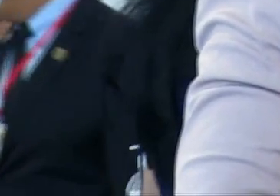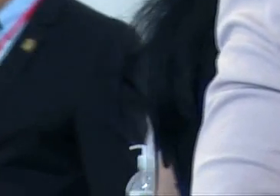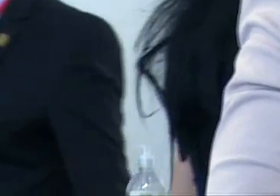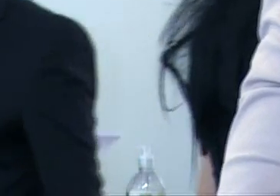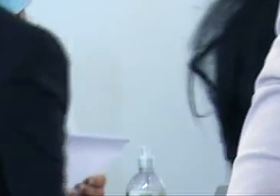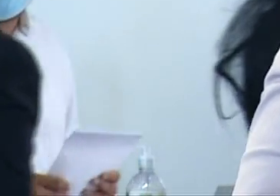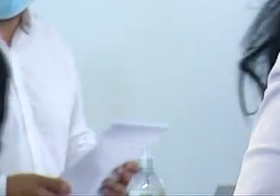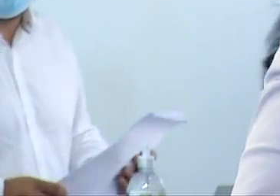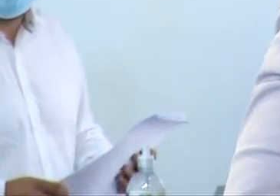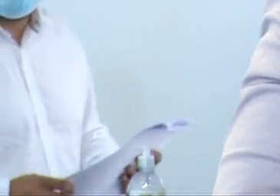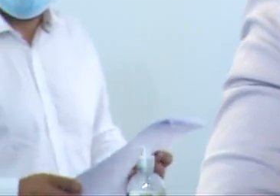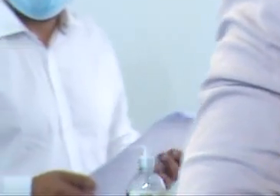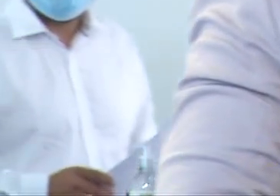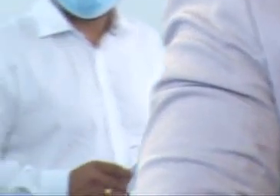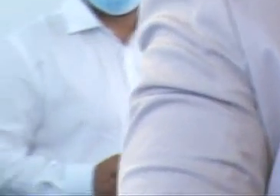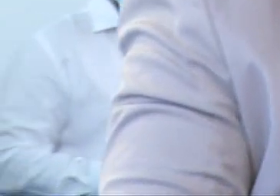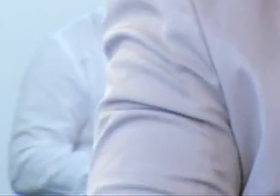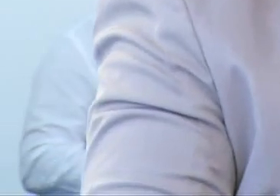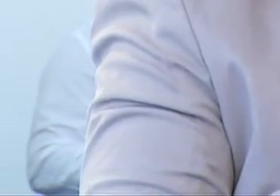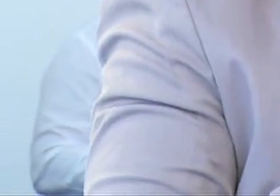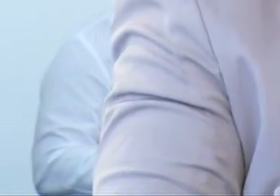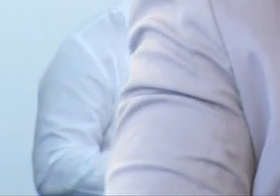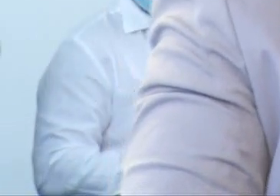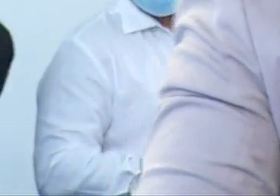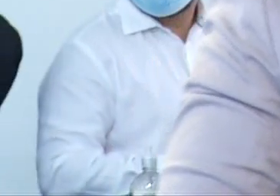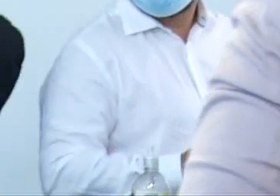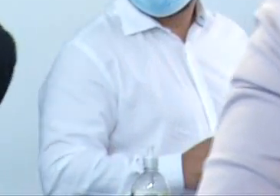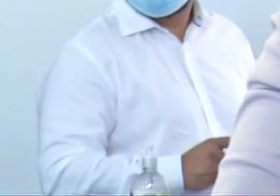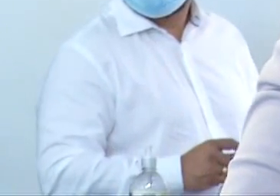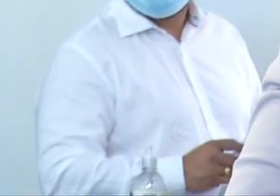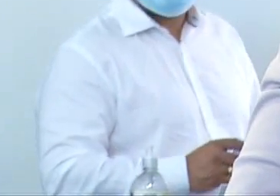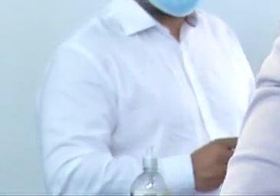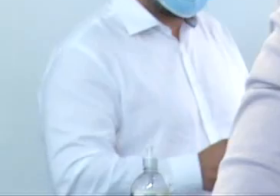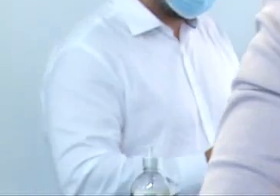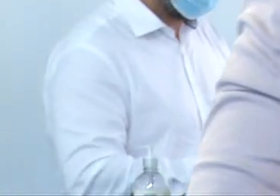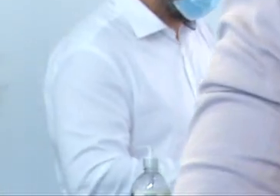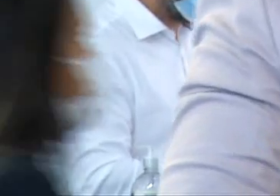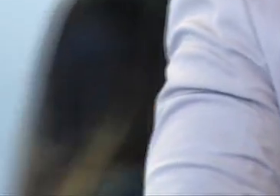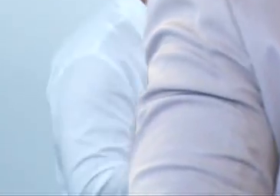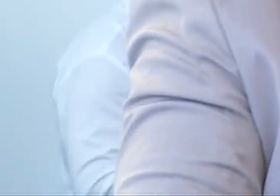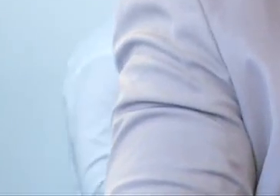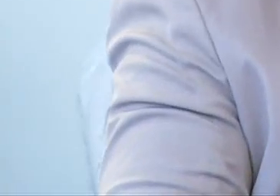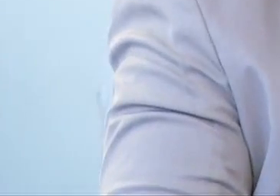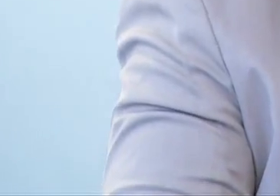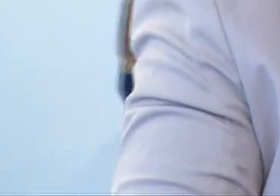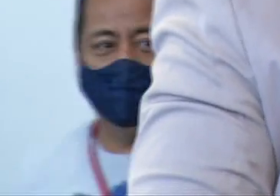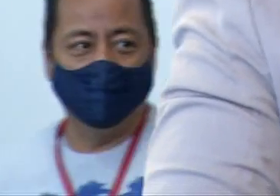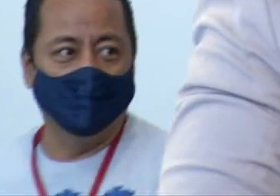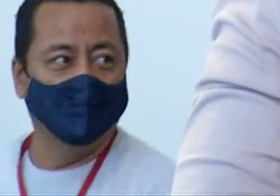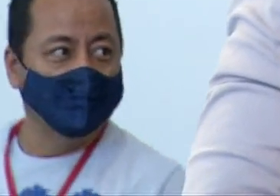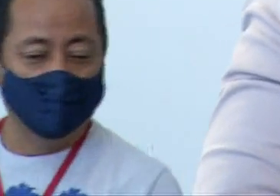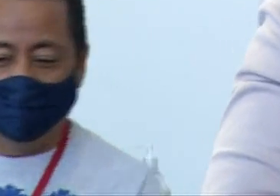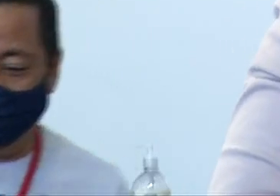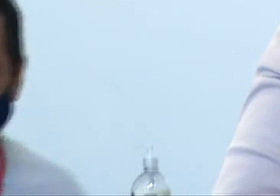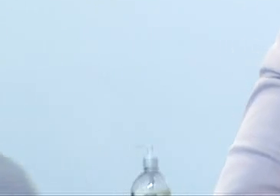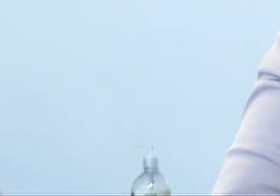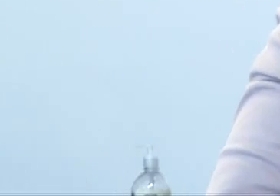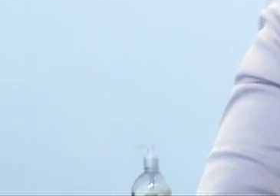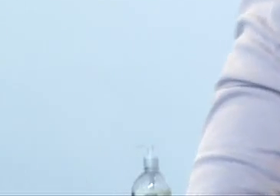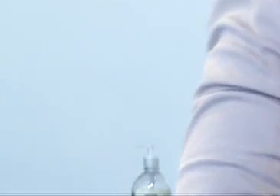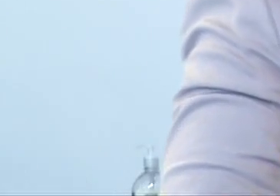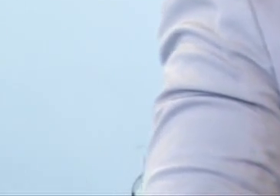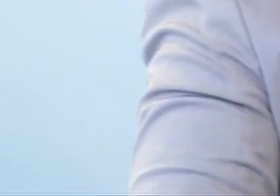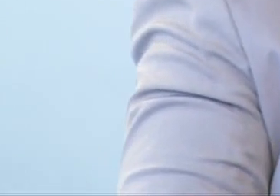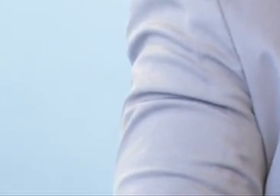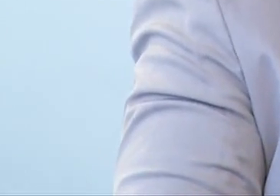vezes, infelizmente, as pessoas esquecem. Mas ele sempre é lembrado por mim, pelos colegas aqui também, e ele ajudou